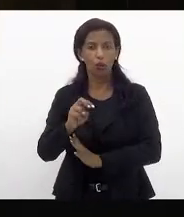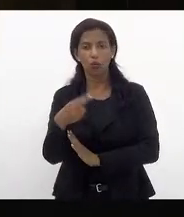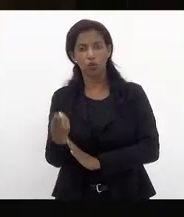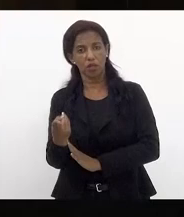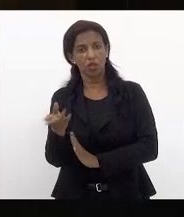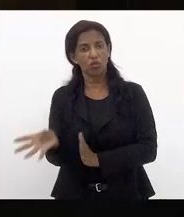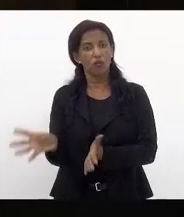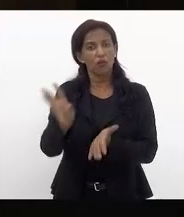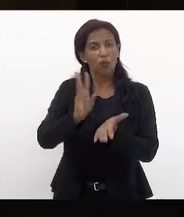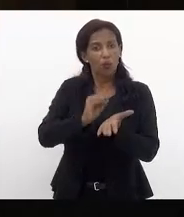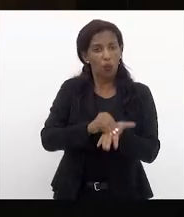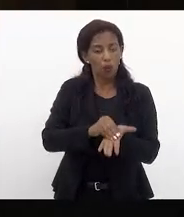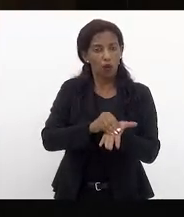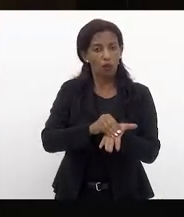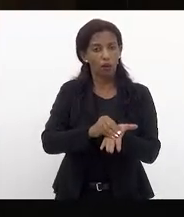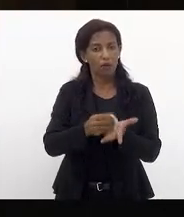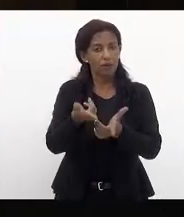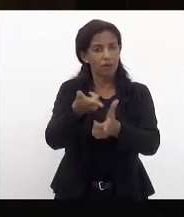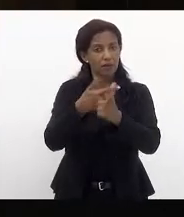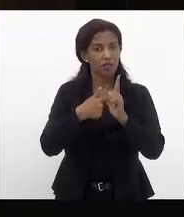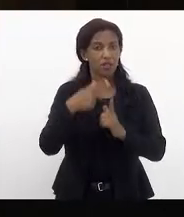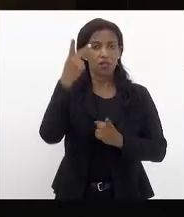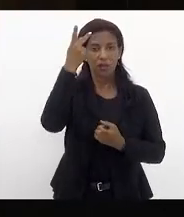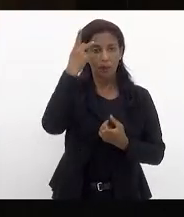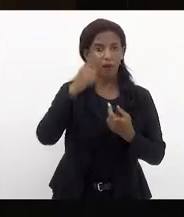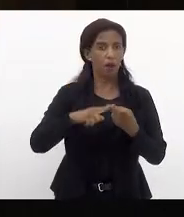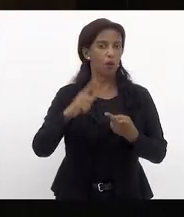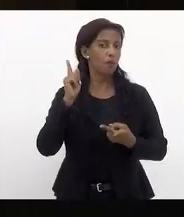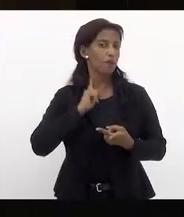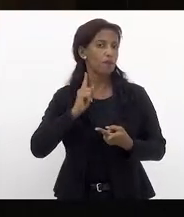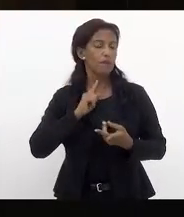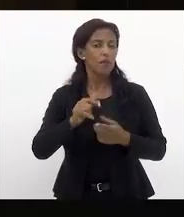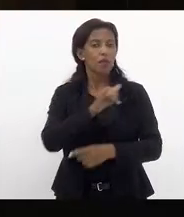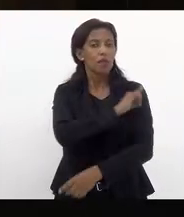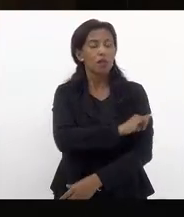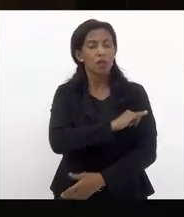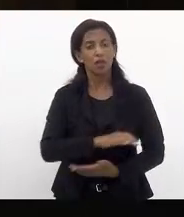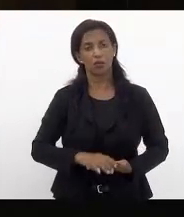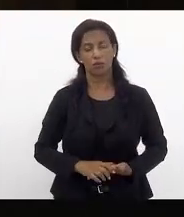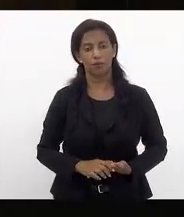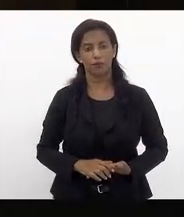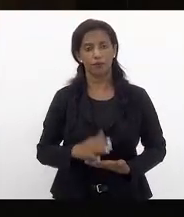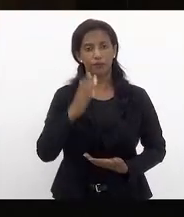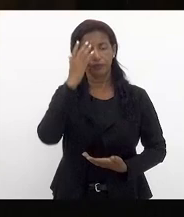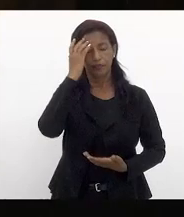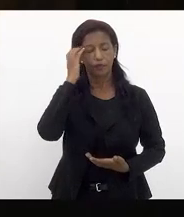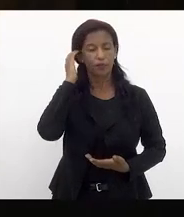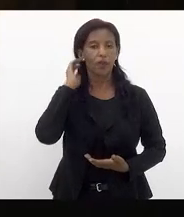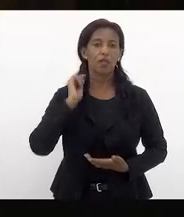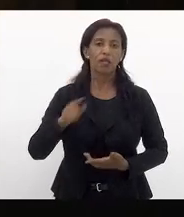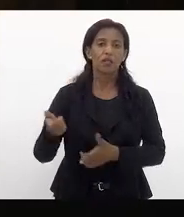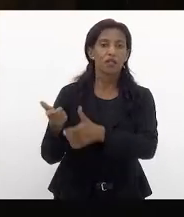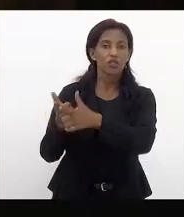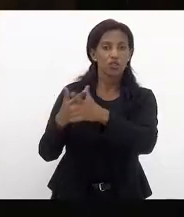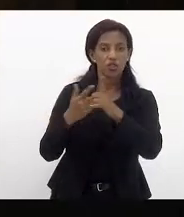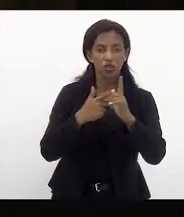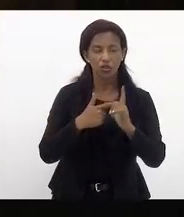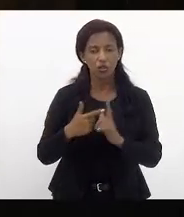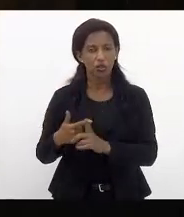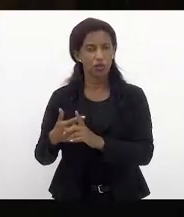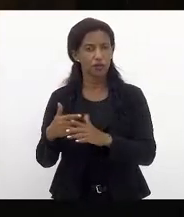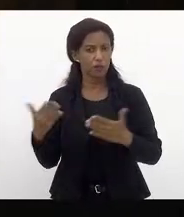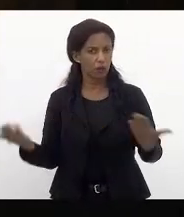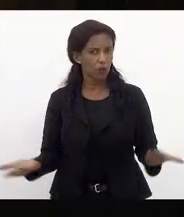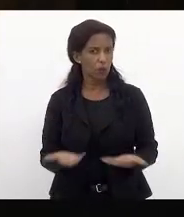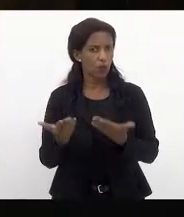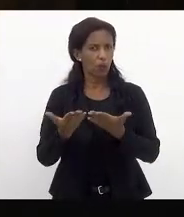colocado no bojo desse endividamento São Paulo, Minas Gerais, Rio de Janeiro. E esse endividamento, hoje,